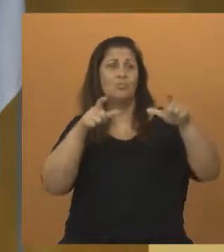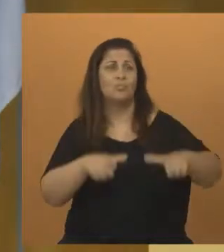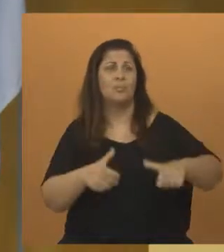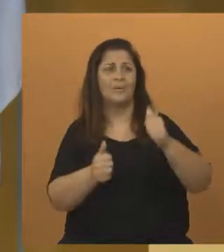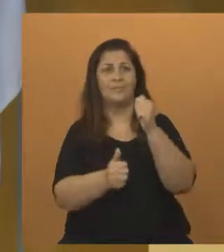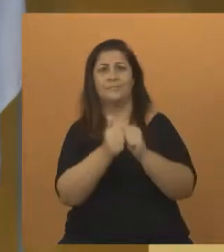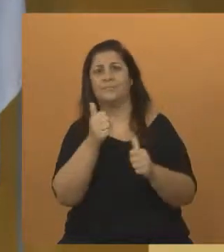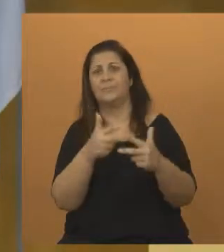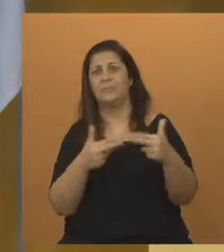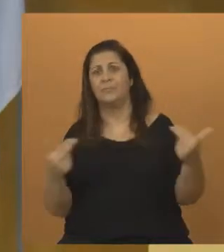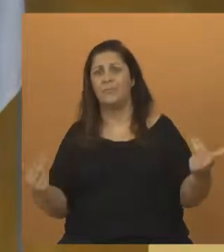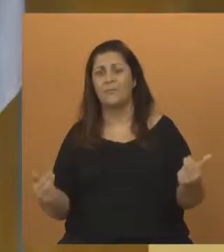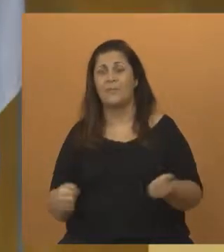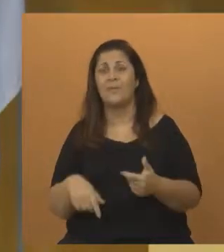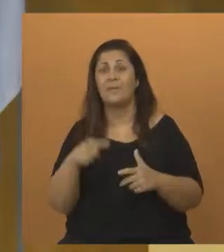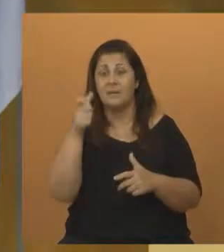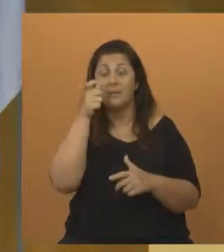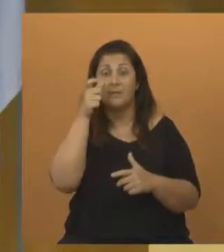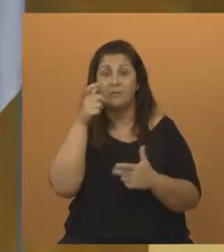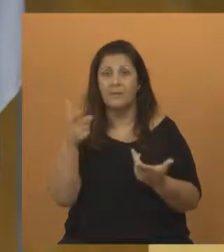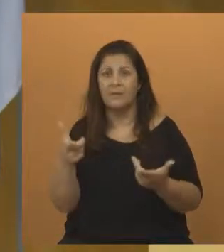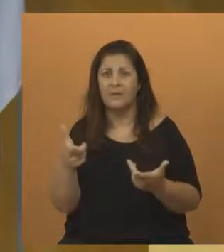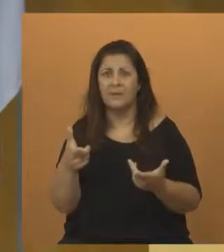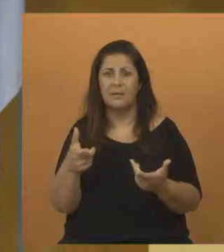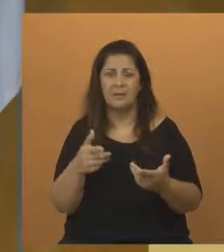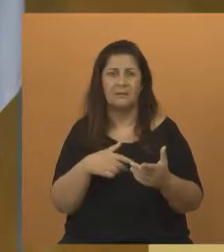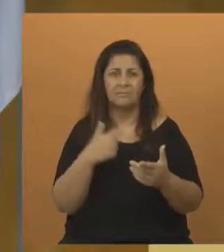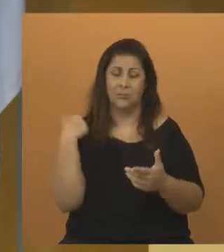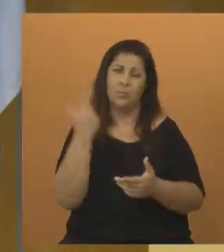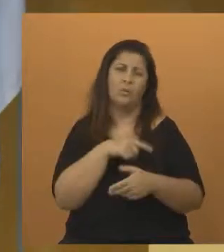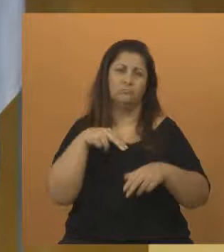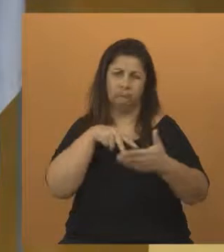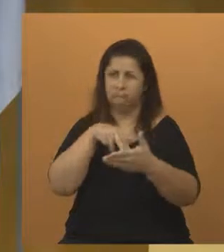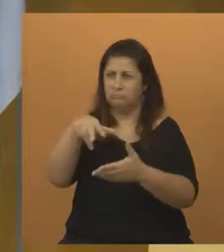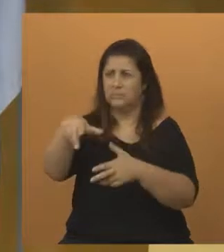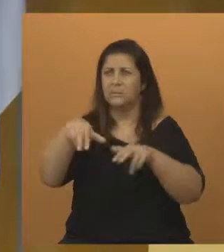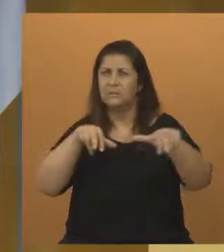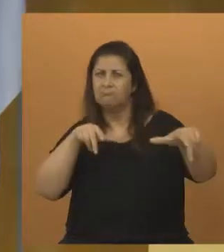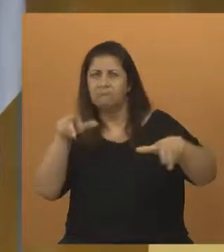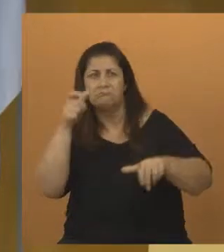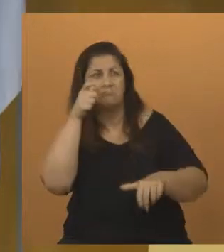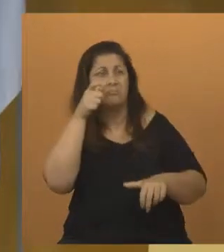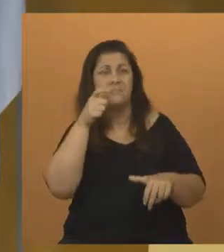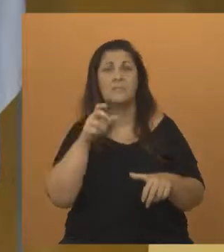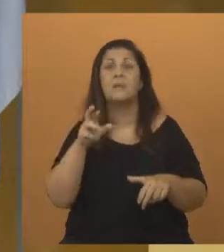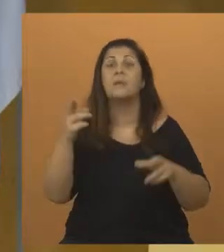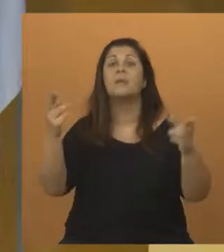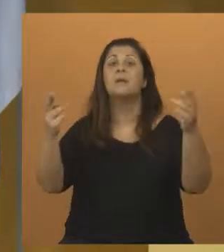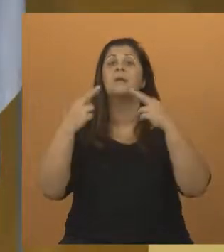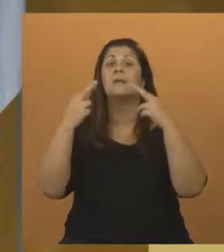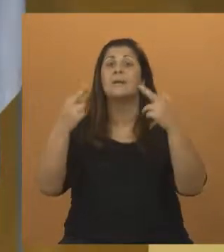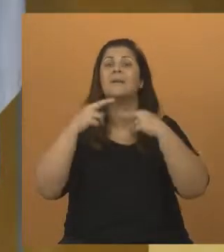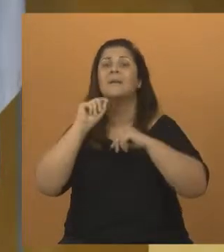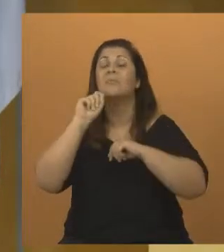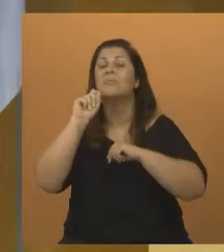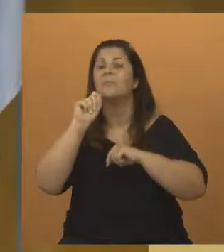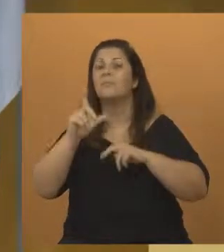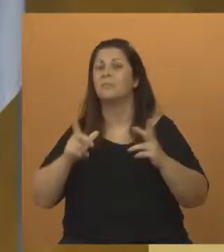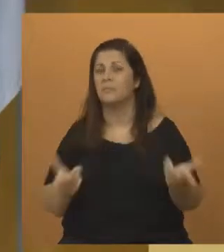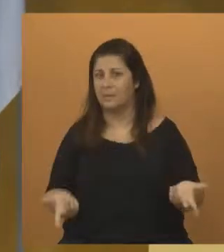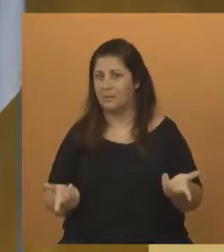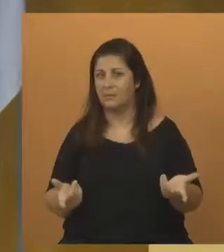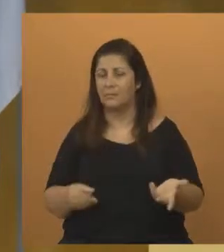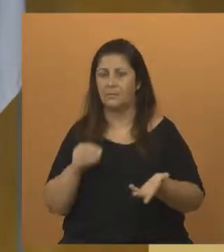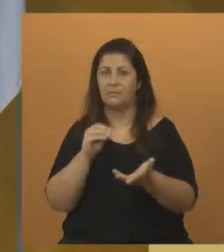vê, tanto na periferia, a gente que anda bastante por aí, uma das maiores reclamações da população é